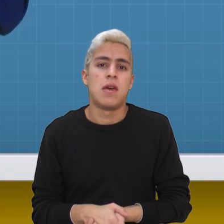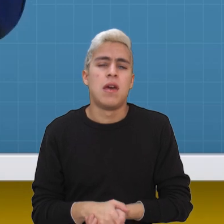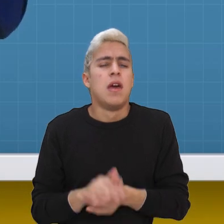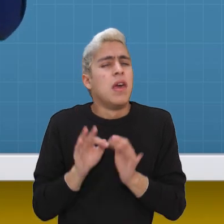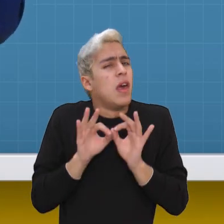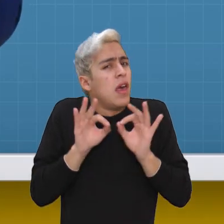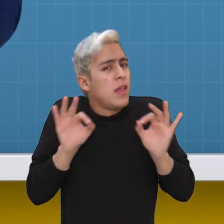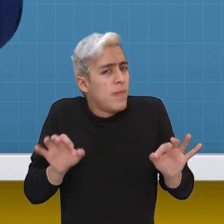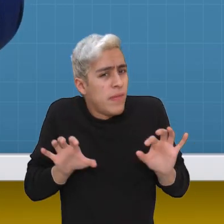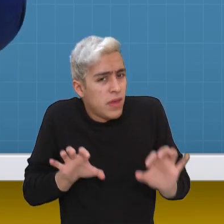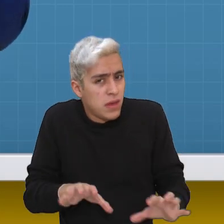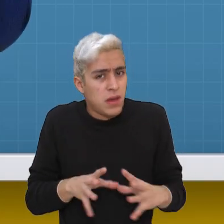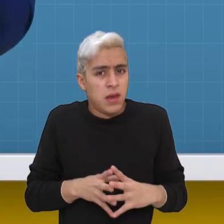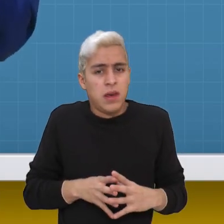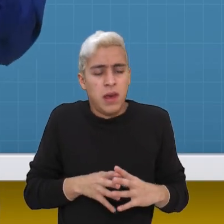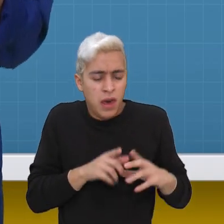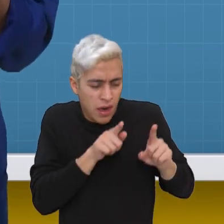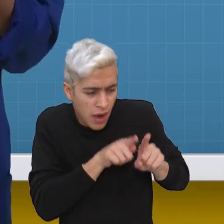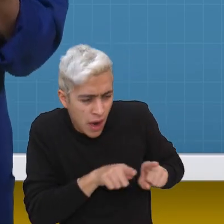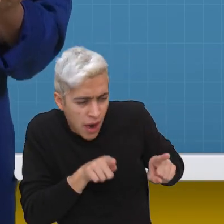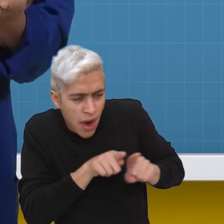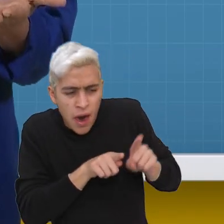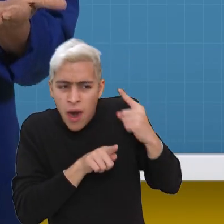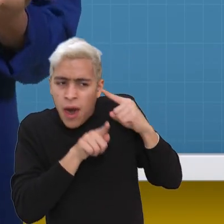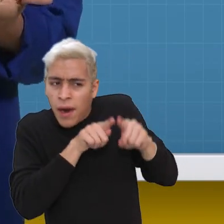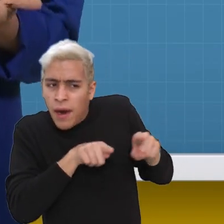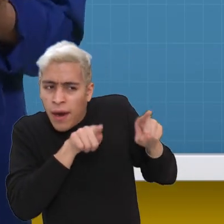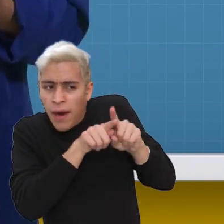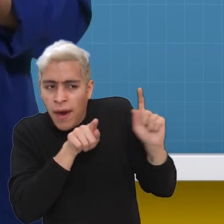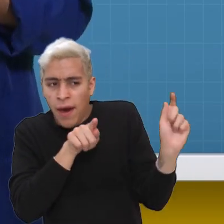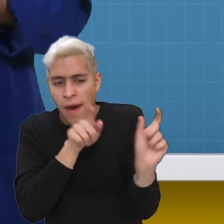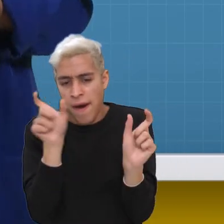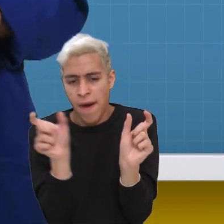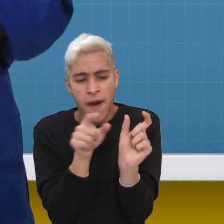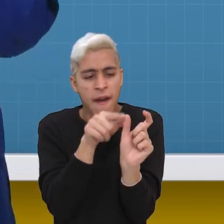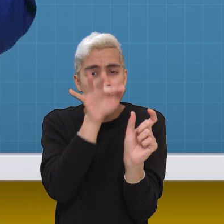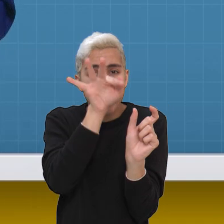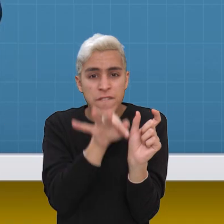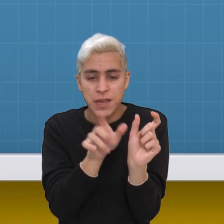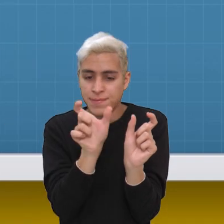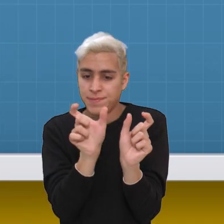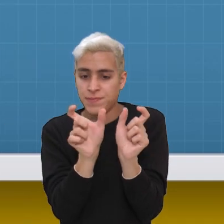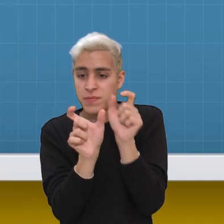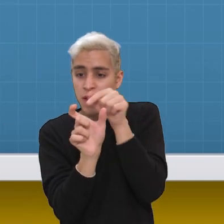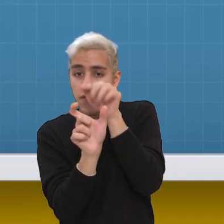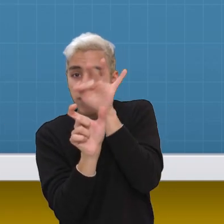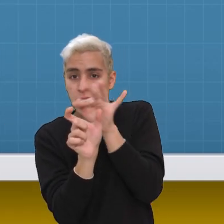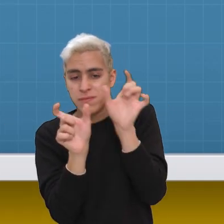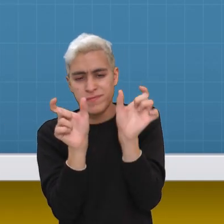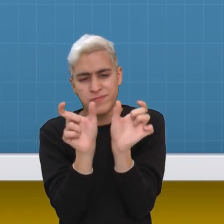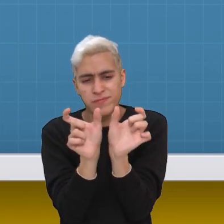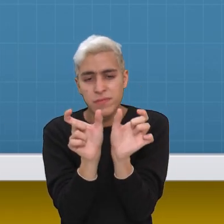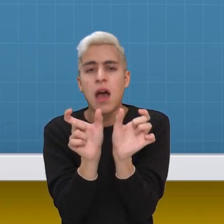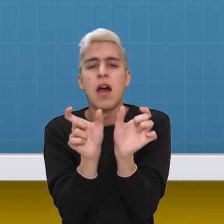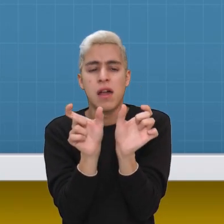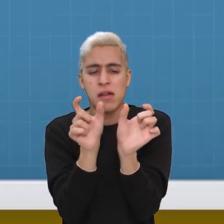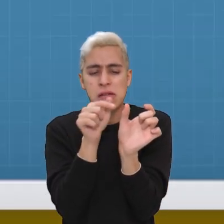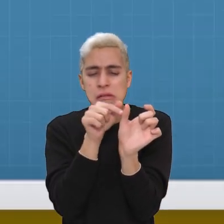Palavra, simples assim. Repetição de som igual na terminação de 2